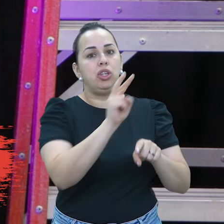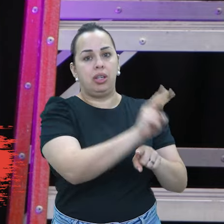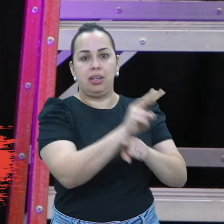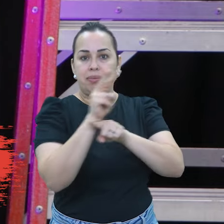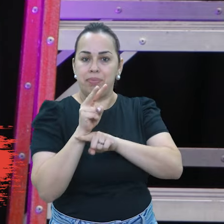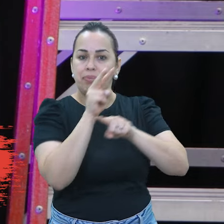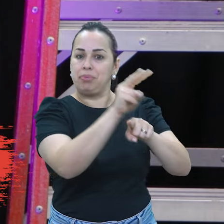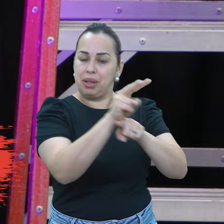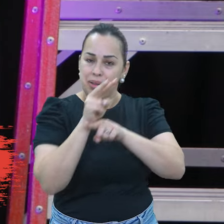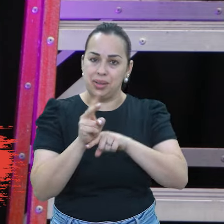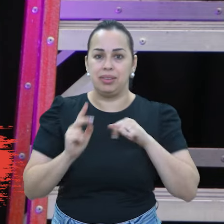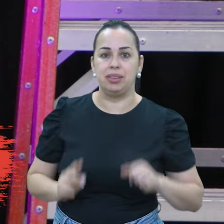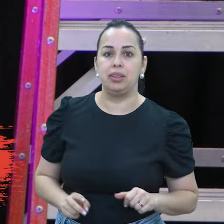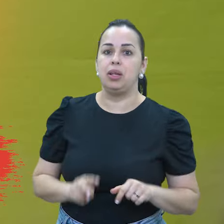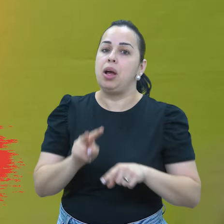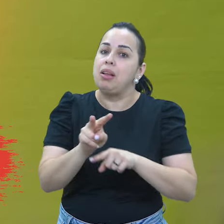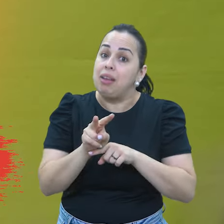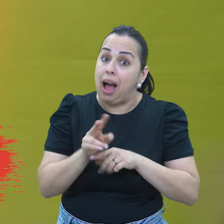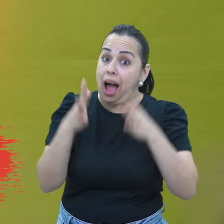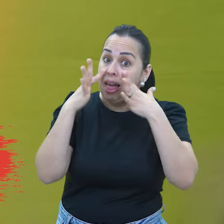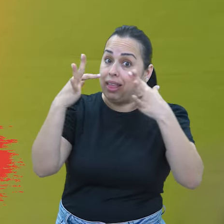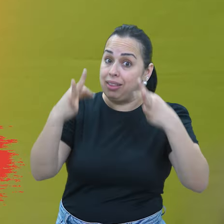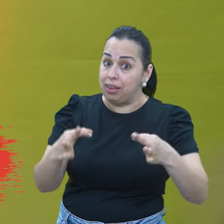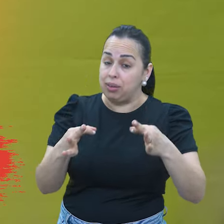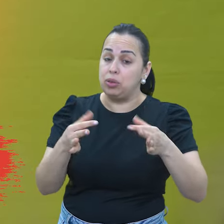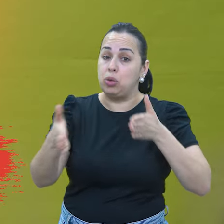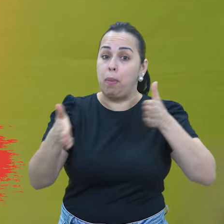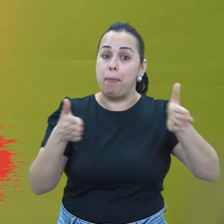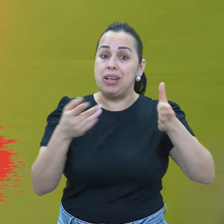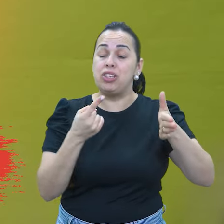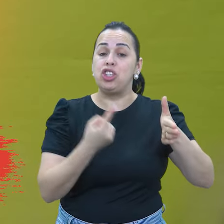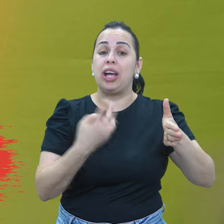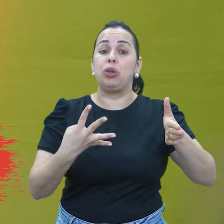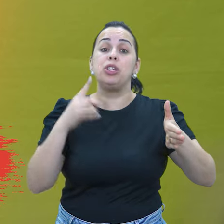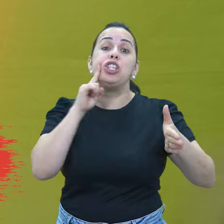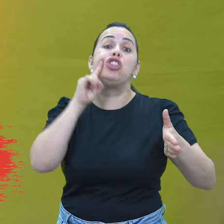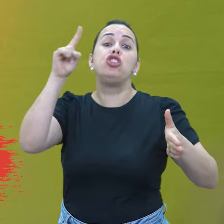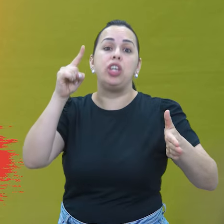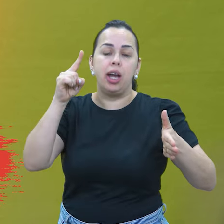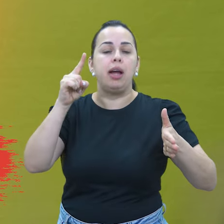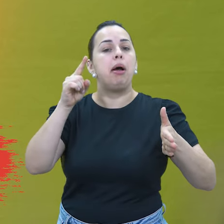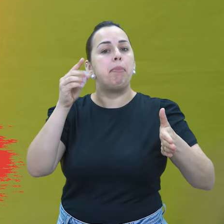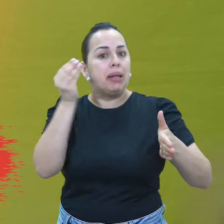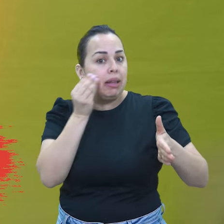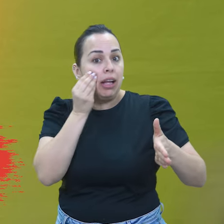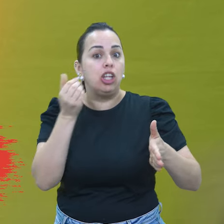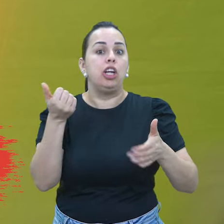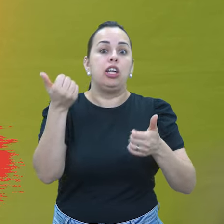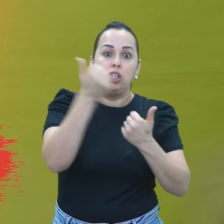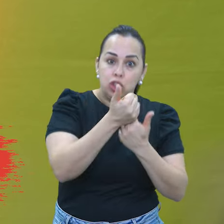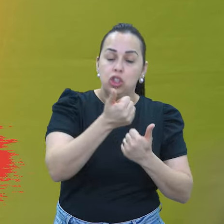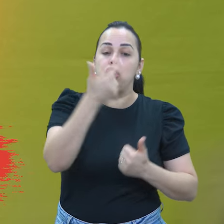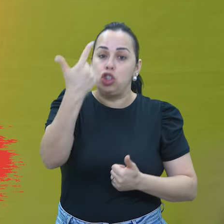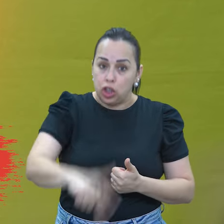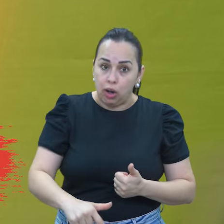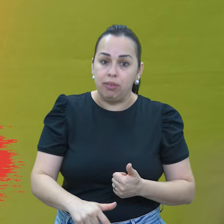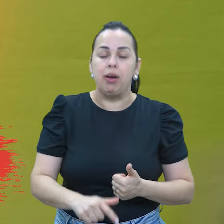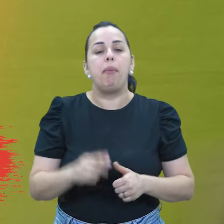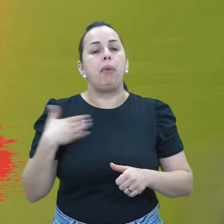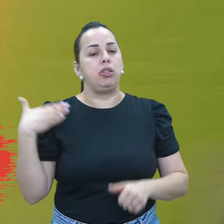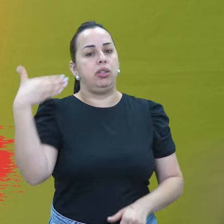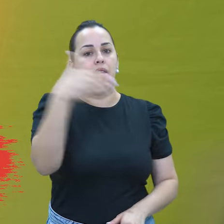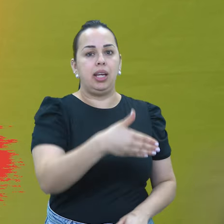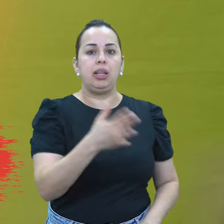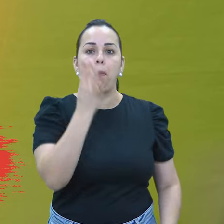os livros sem a presença desse adulto. Os empréstimos, atenção, têm prazo de 14 dias. Para renovar, o leitor pode